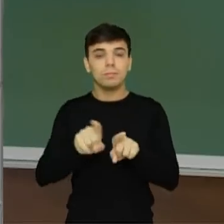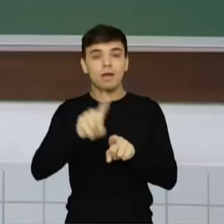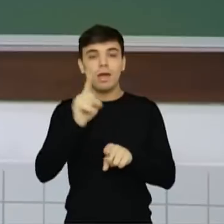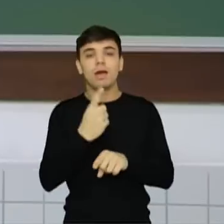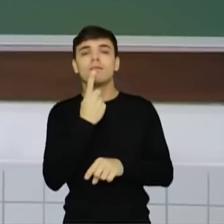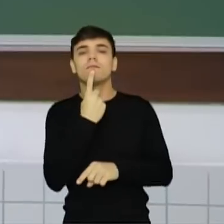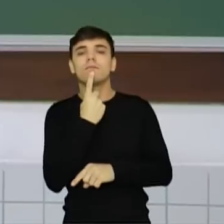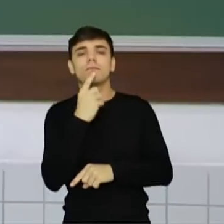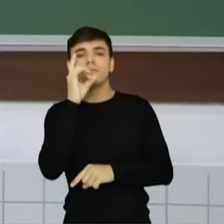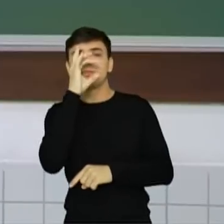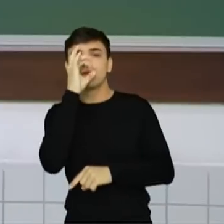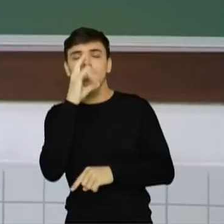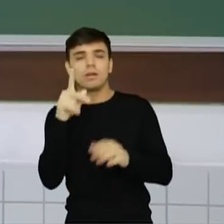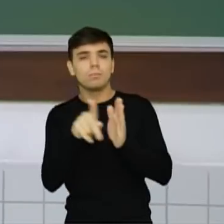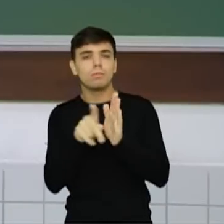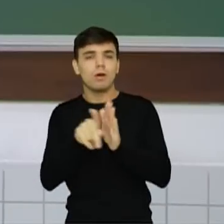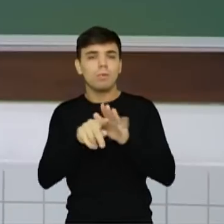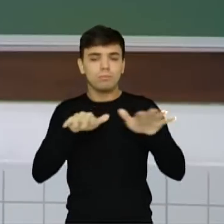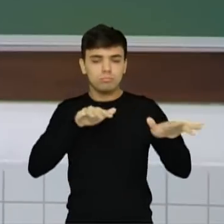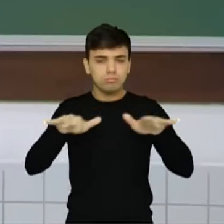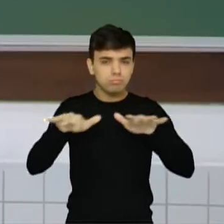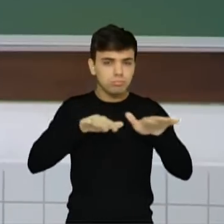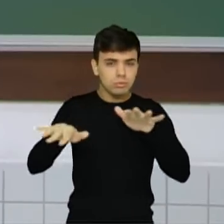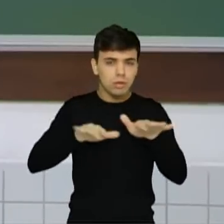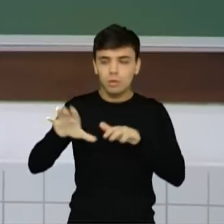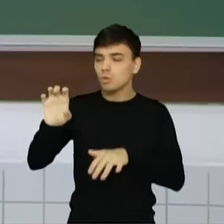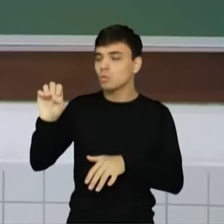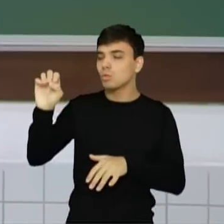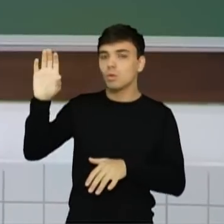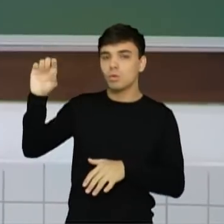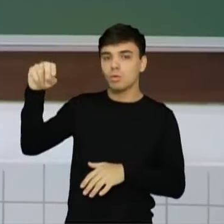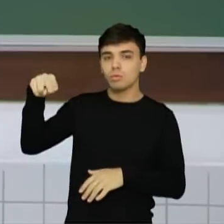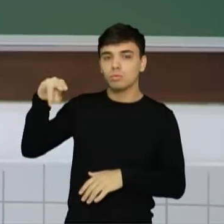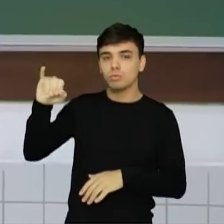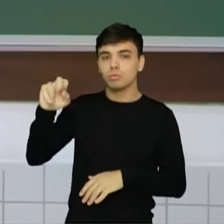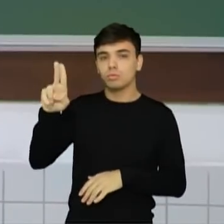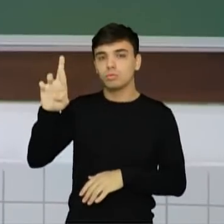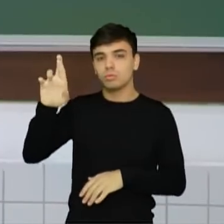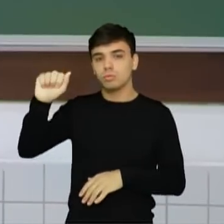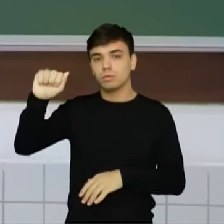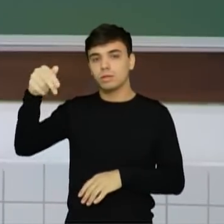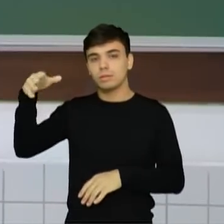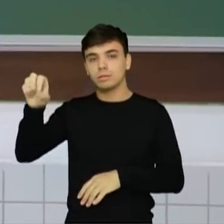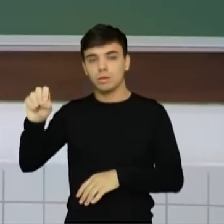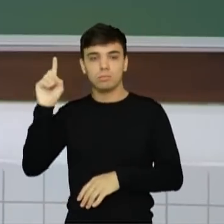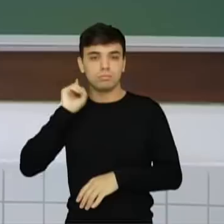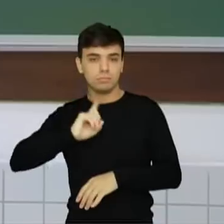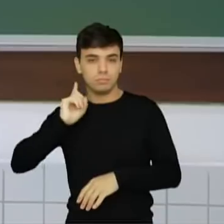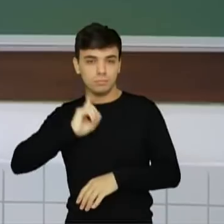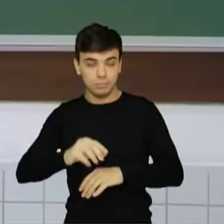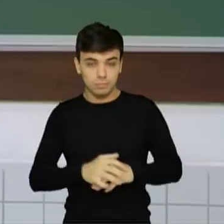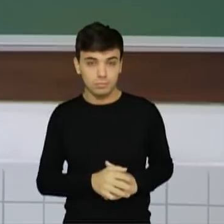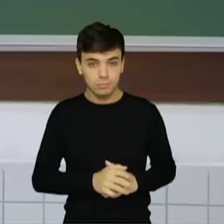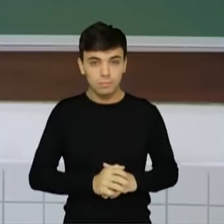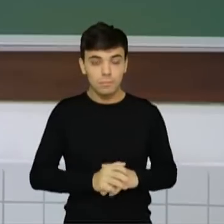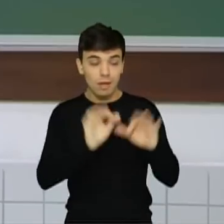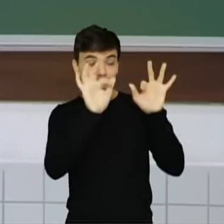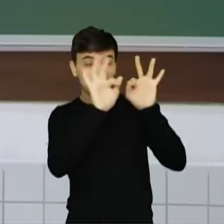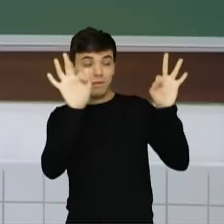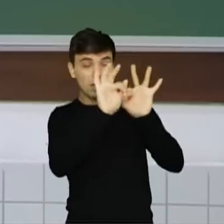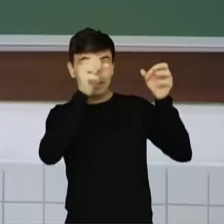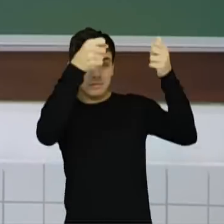a bandeira do movimento da conjuração mineira. Então, eles carregam isso aí. A frase que está escrita ali diz o